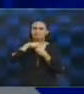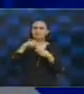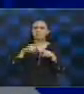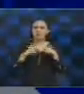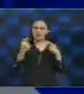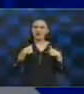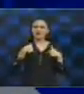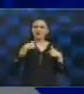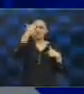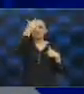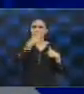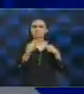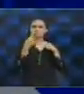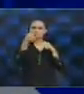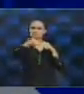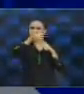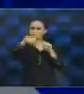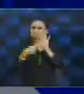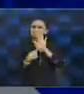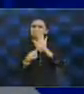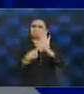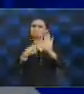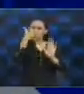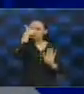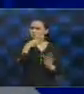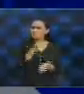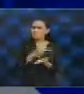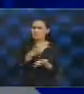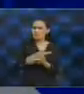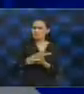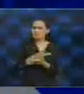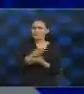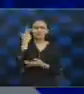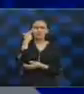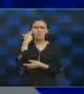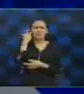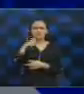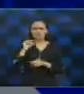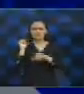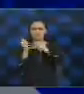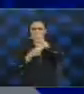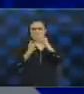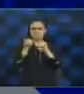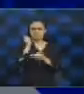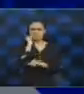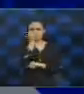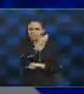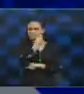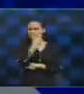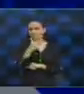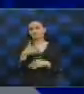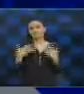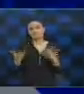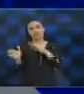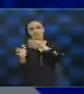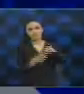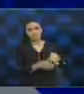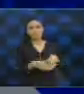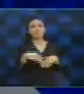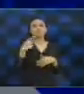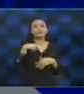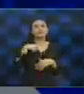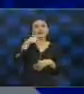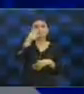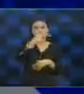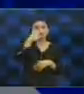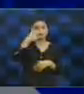coração. Mas vamos agora à questão. Nós temos, passamos de 143 para 228